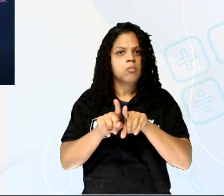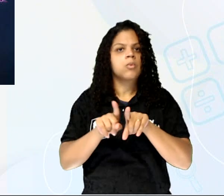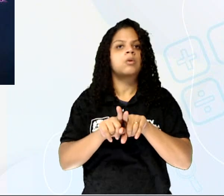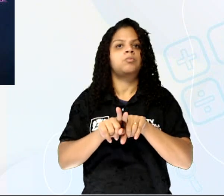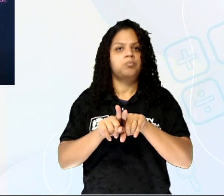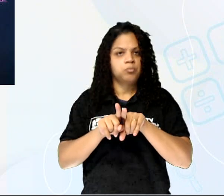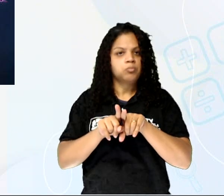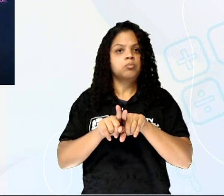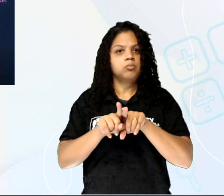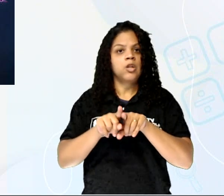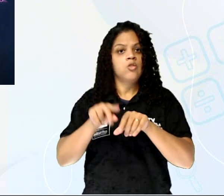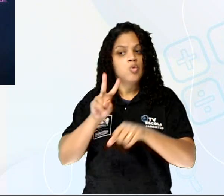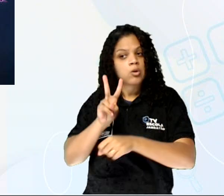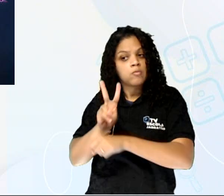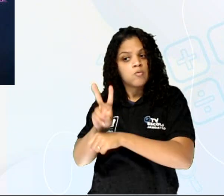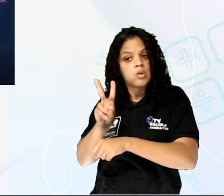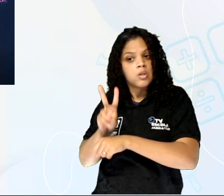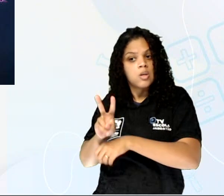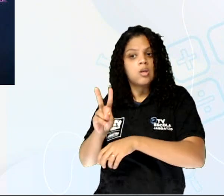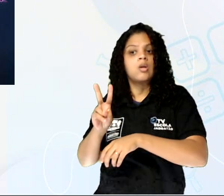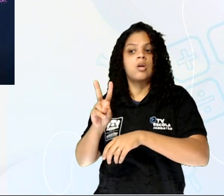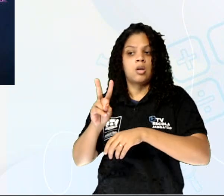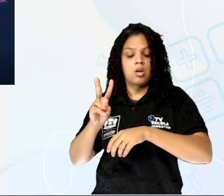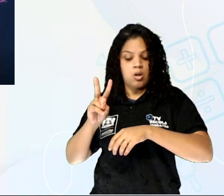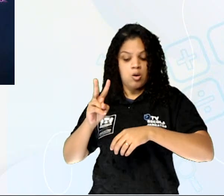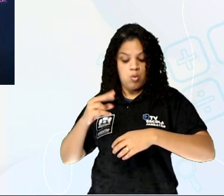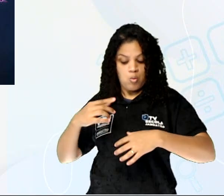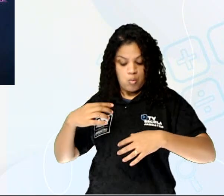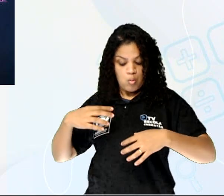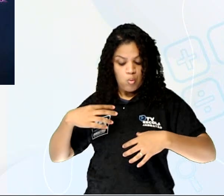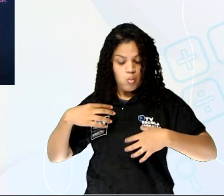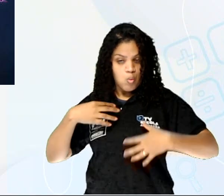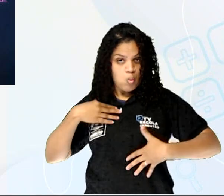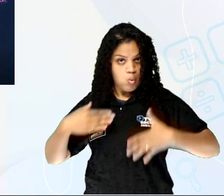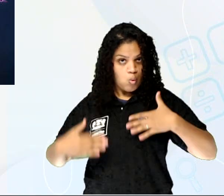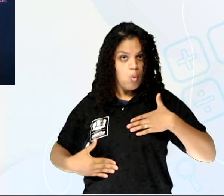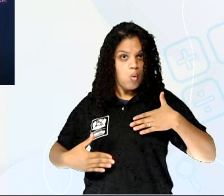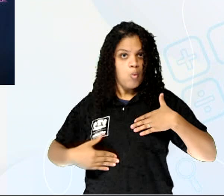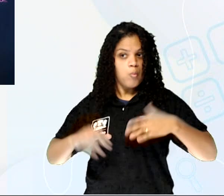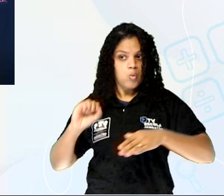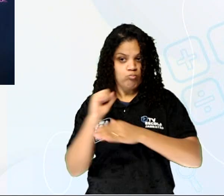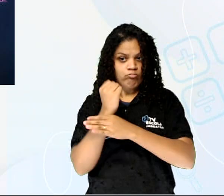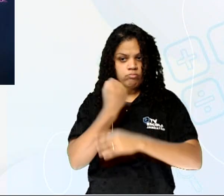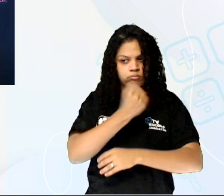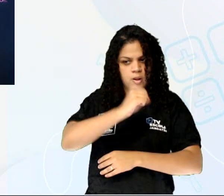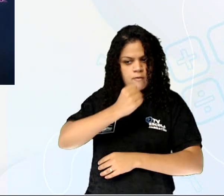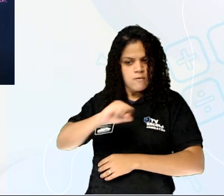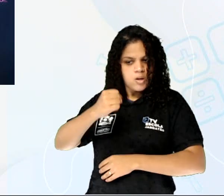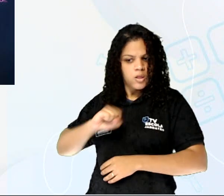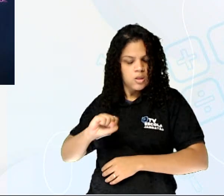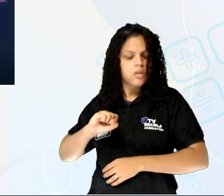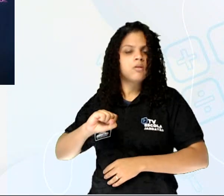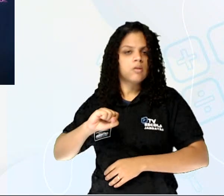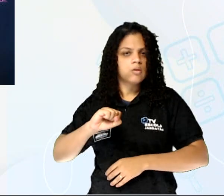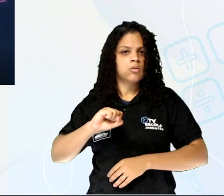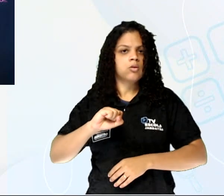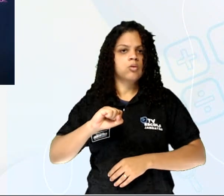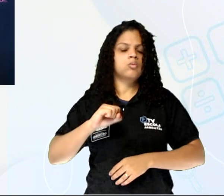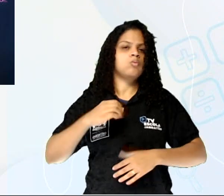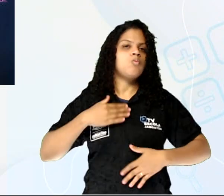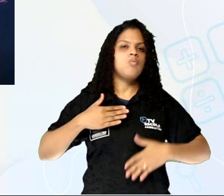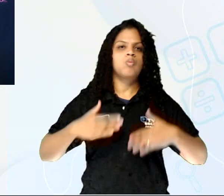daquelas invasoras, o que garante grande eficiência na defesa do organismo. Entretanto, em algumas